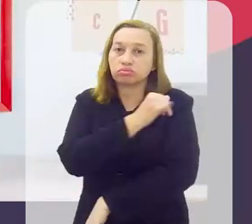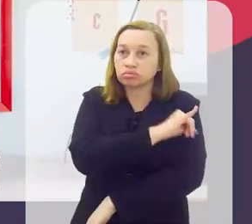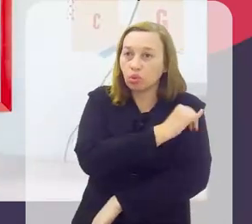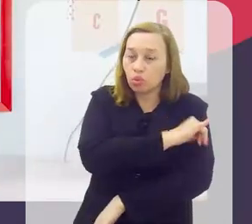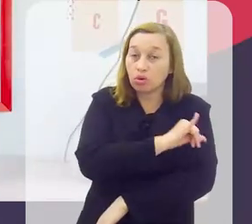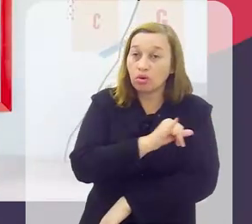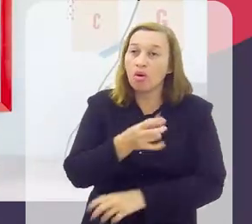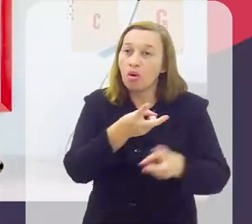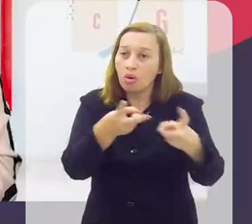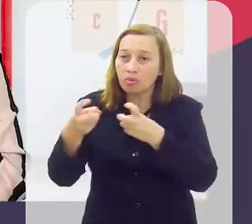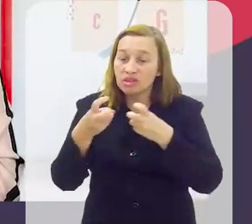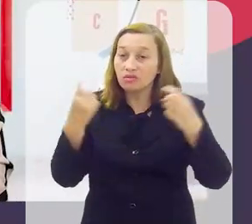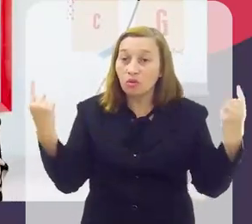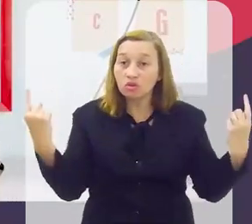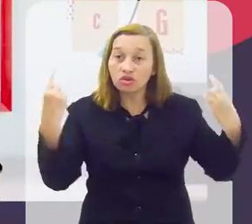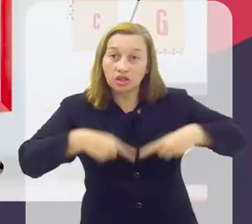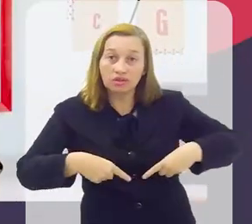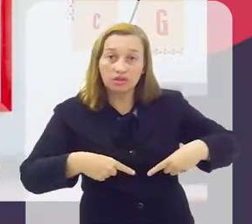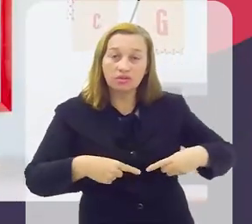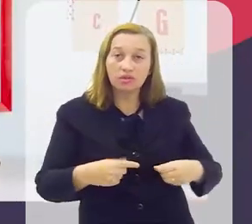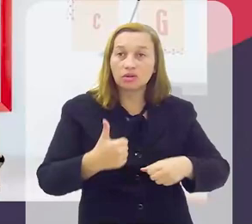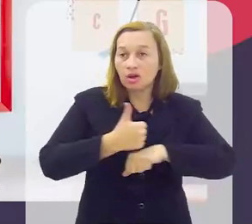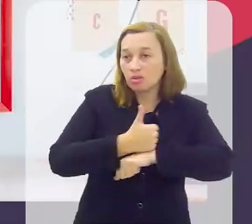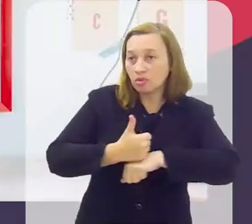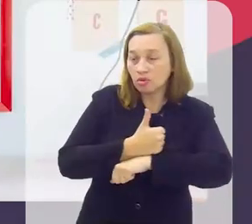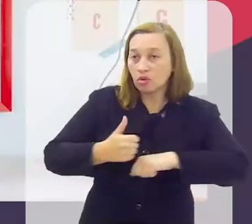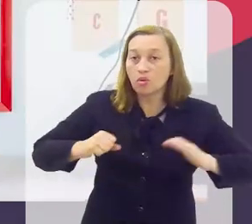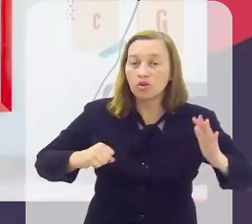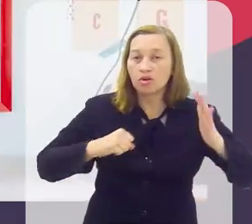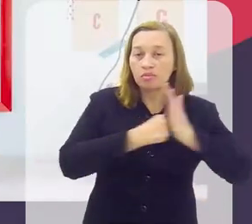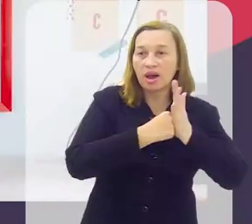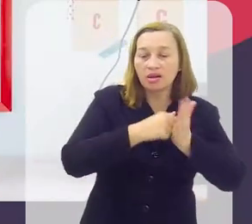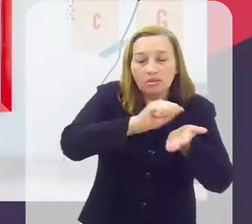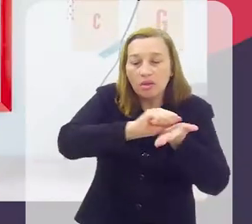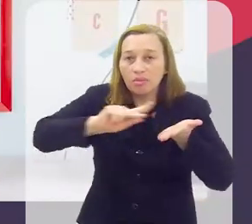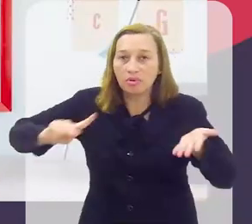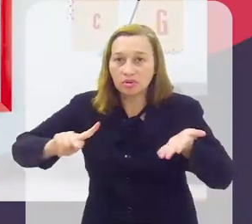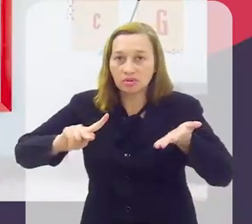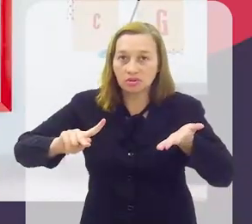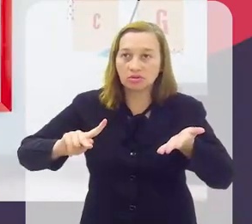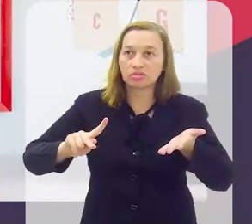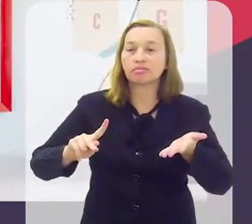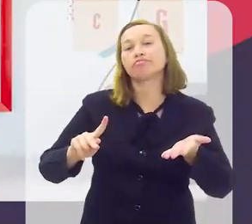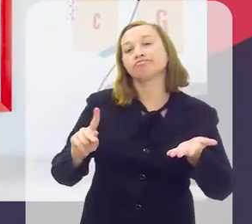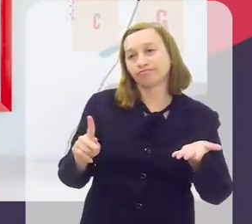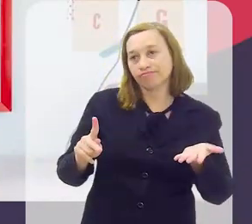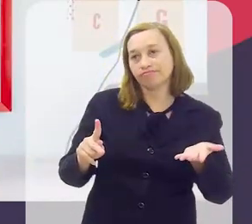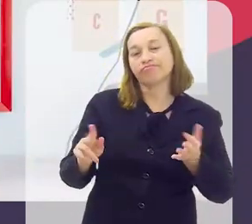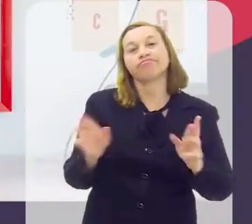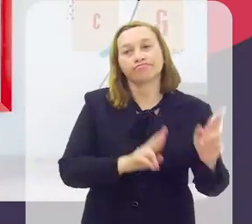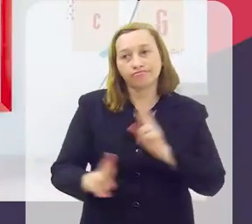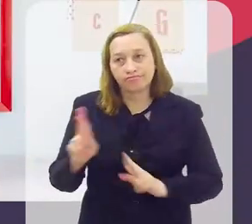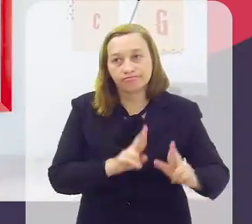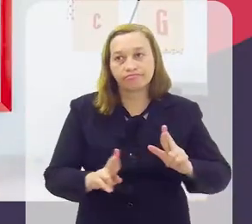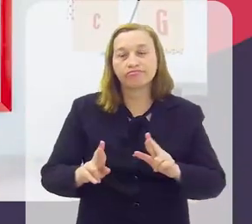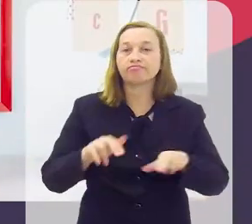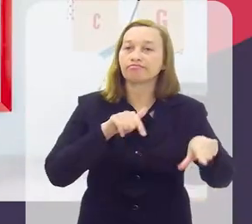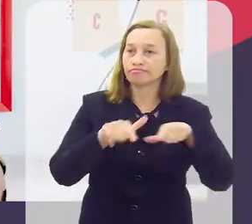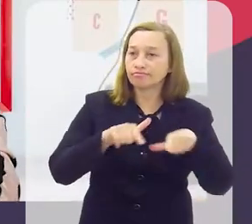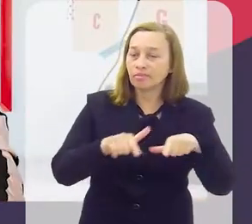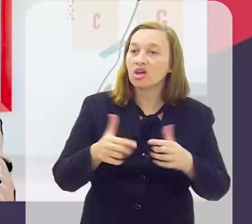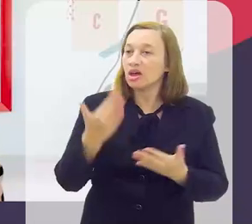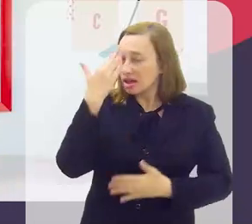Rio identificou os desafios da profissão e o impacto das plataformas de aplicativo nessa relação